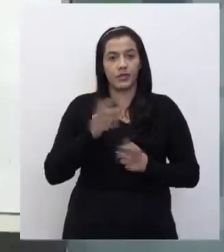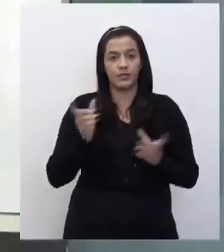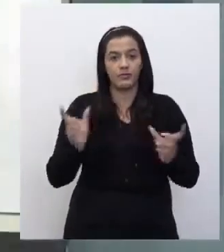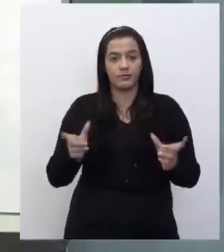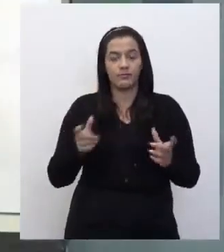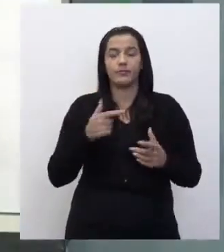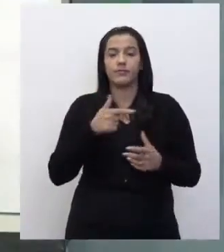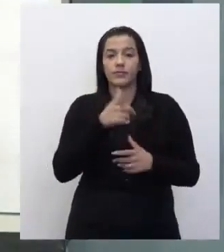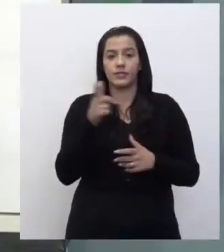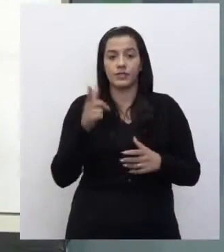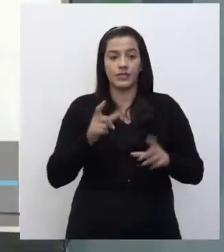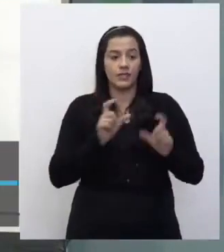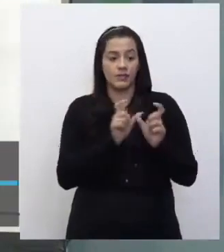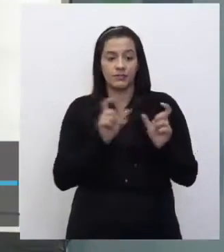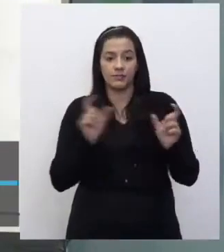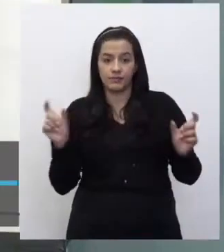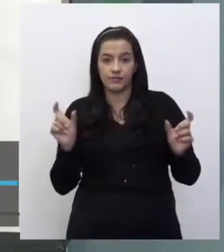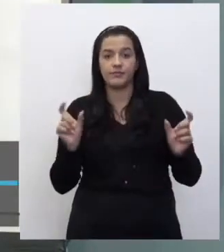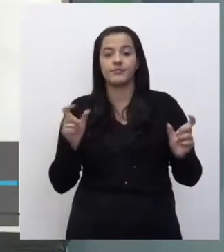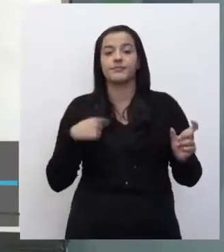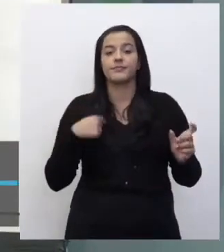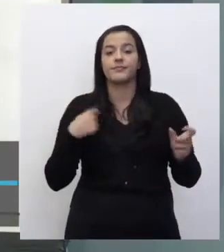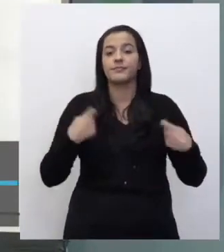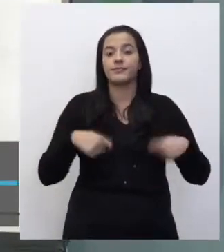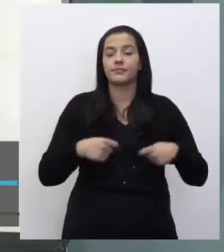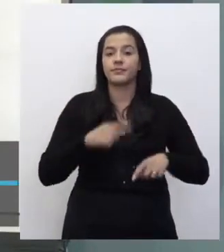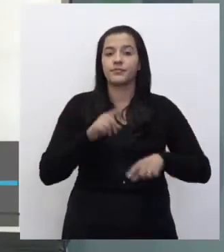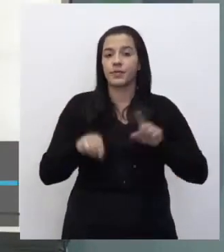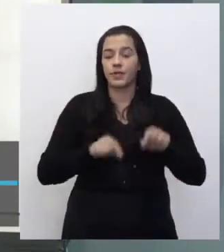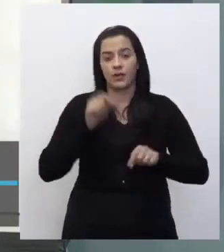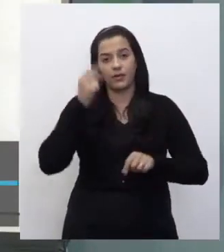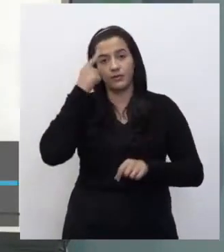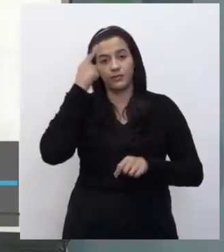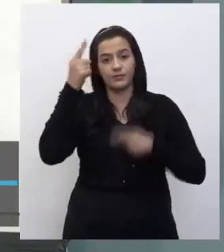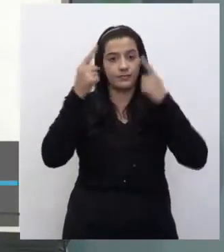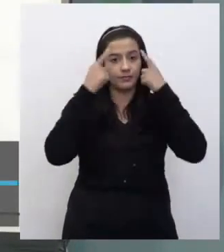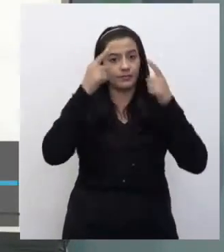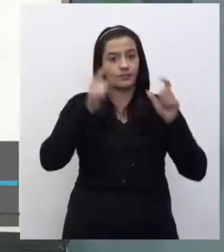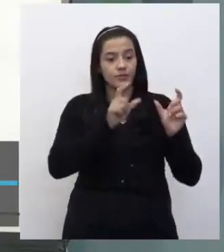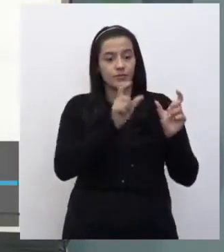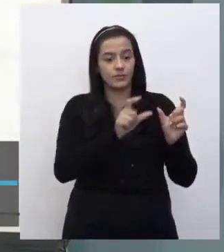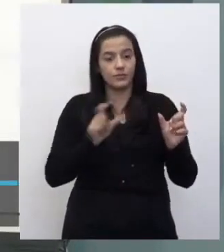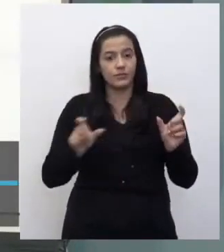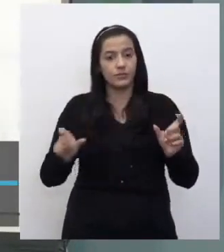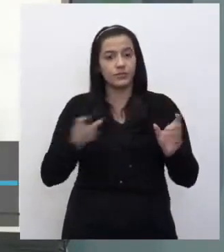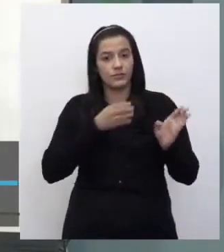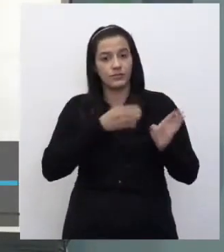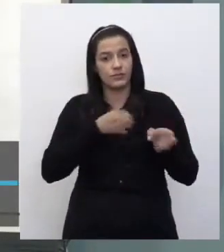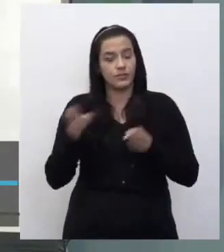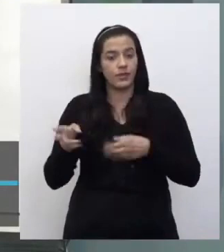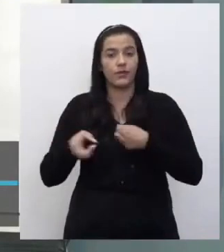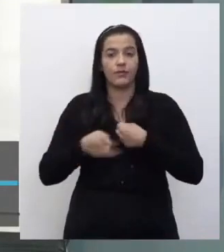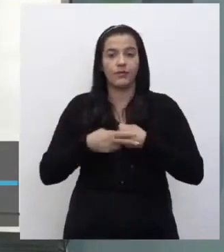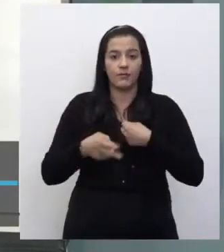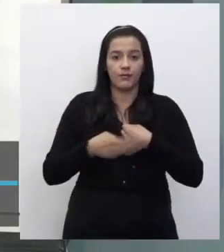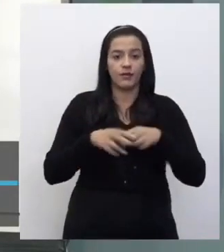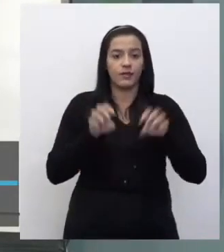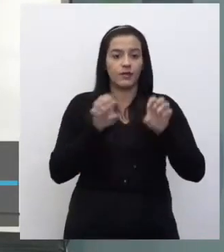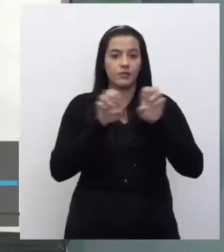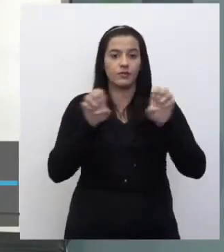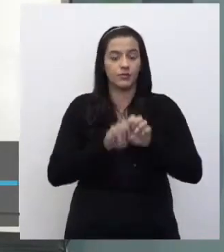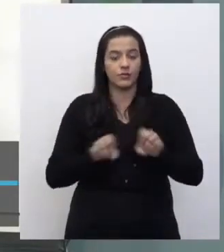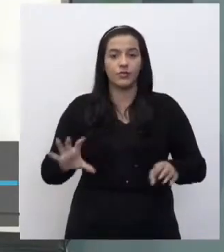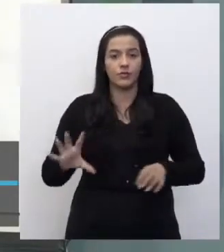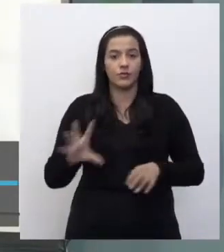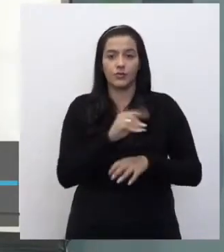gente está construindo uma sentença, a gente lembrar de colocar cada coisinha no seu lugar, colocar os verbos e a estrutura fica completa, né,